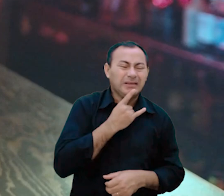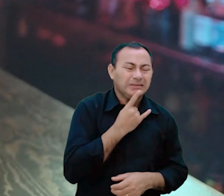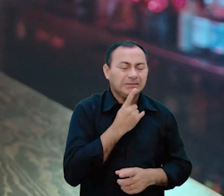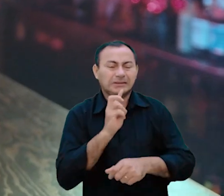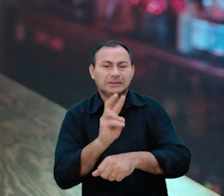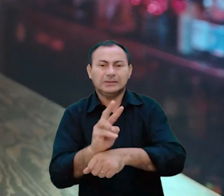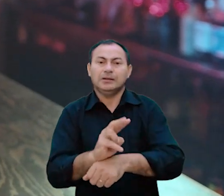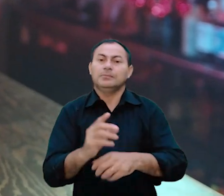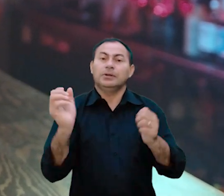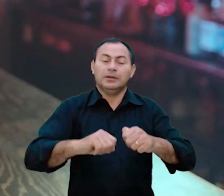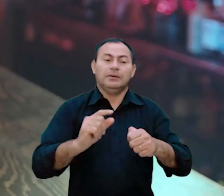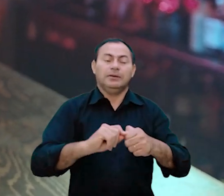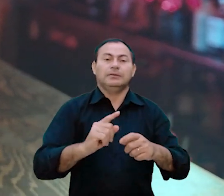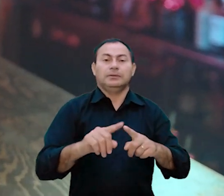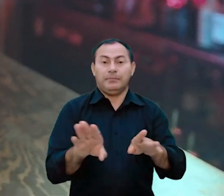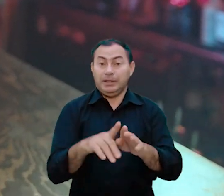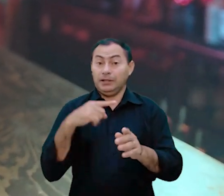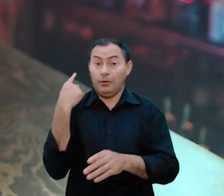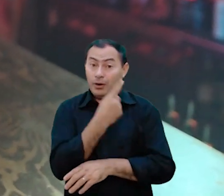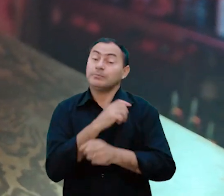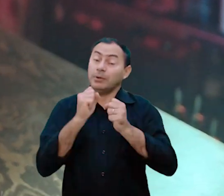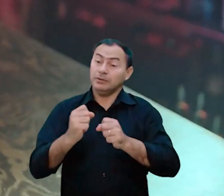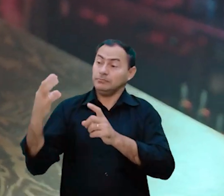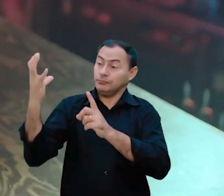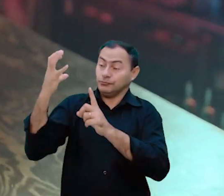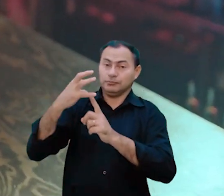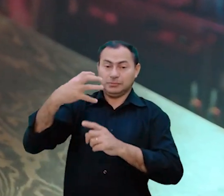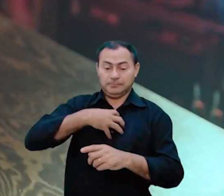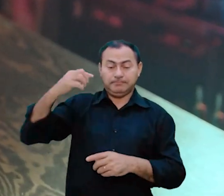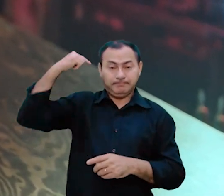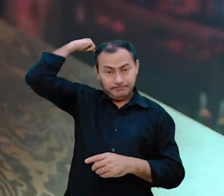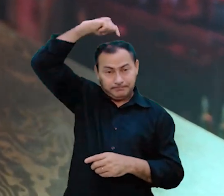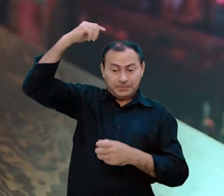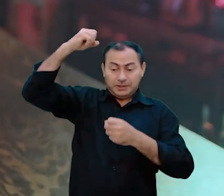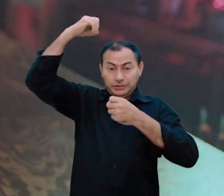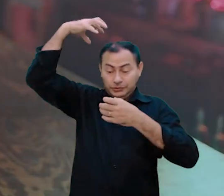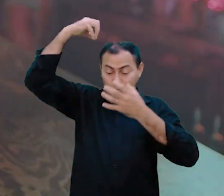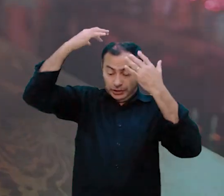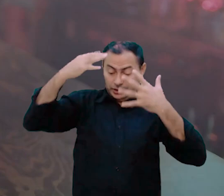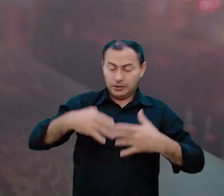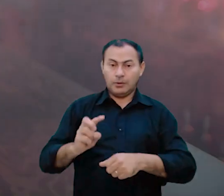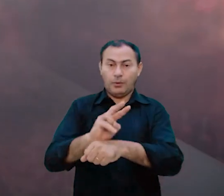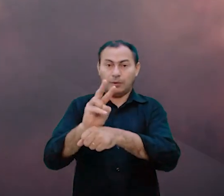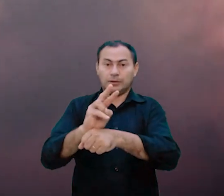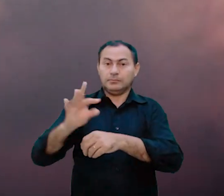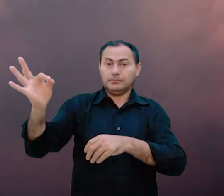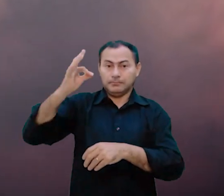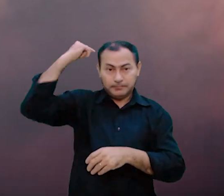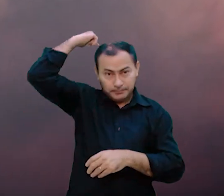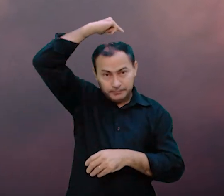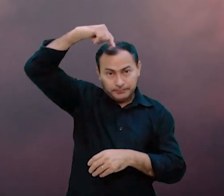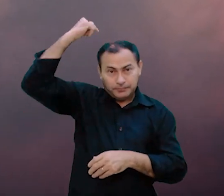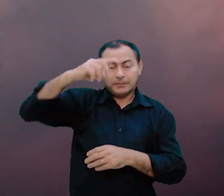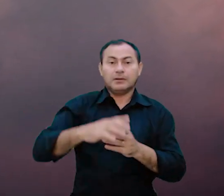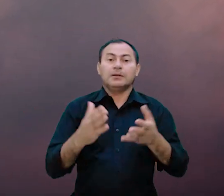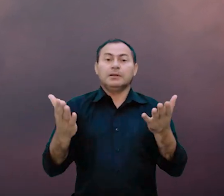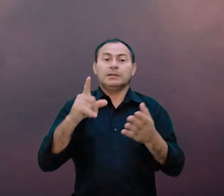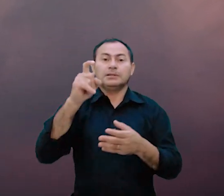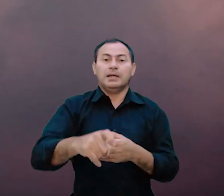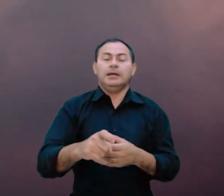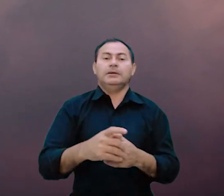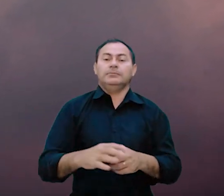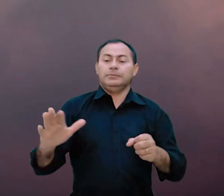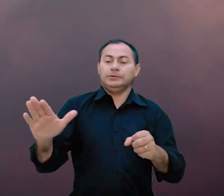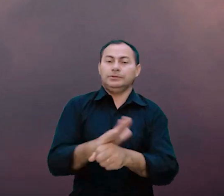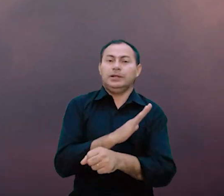do álcool. É possível ficarmos sob a influência do Espírito dessa mesma forma, tão controlados pelo Espírito, ao